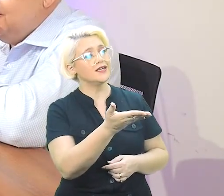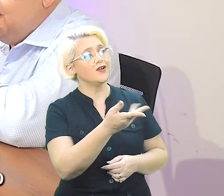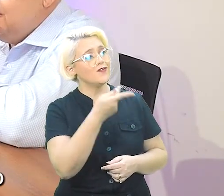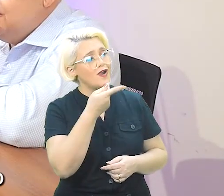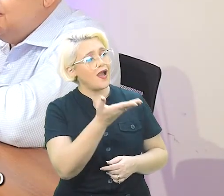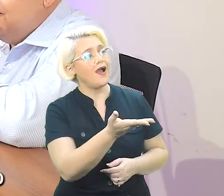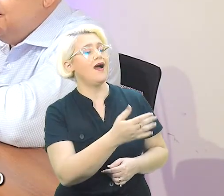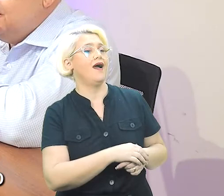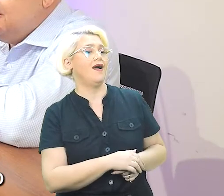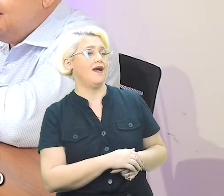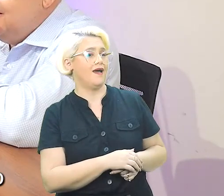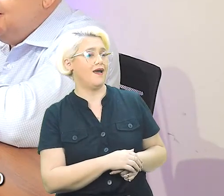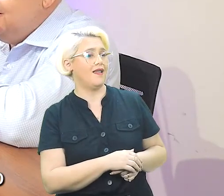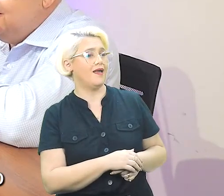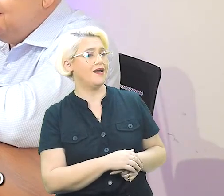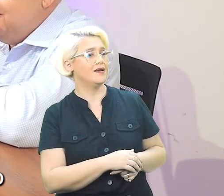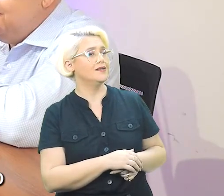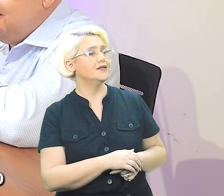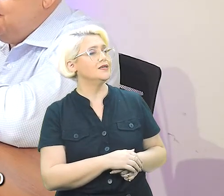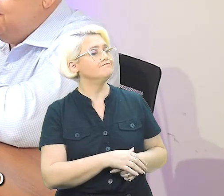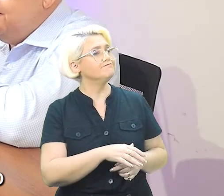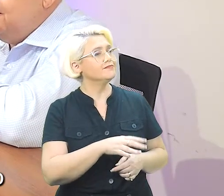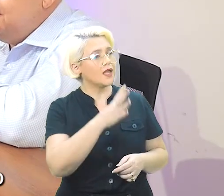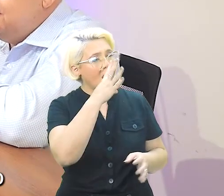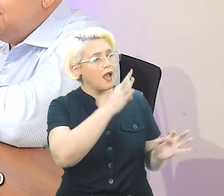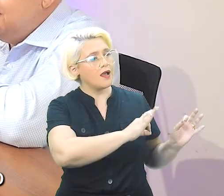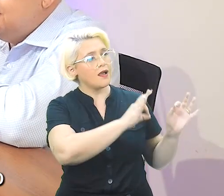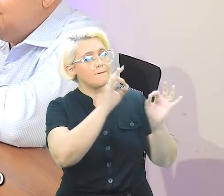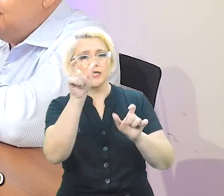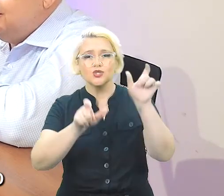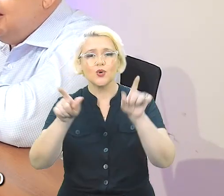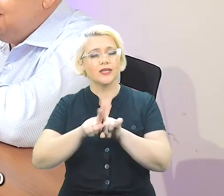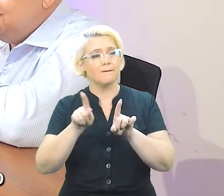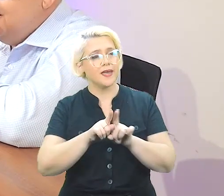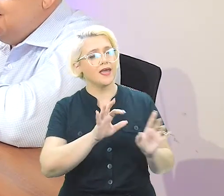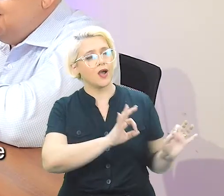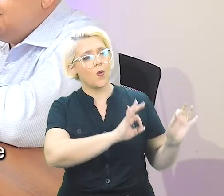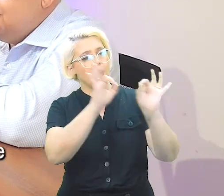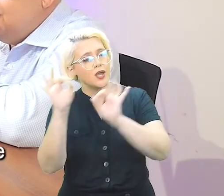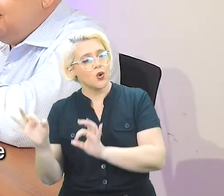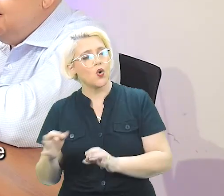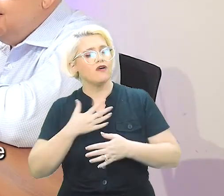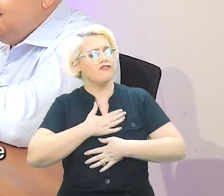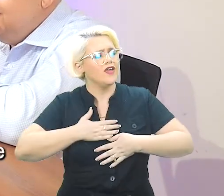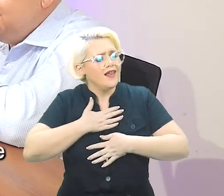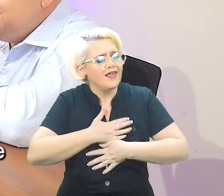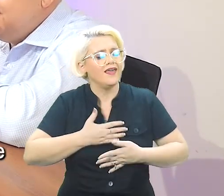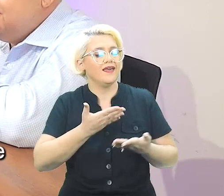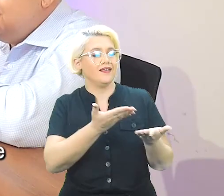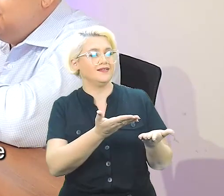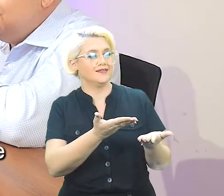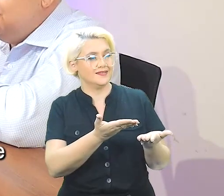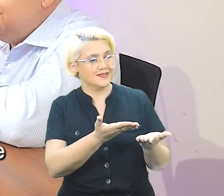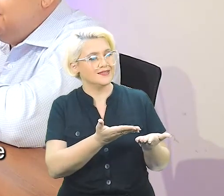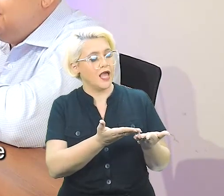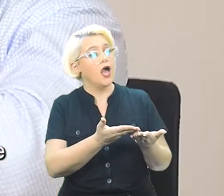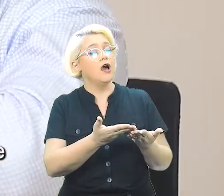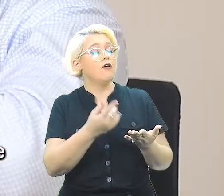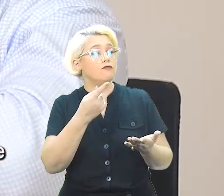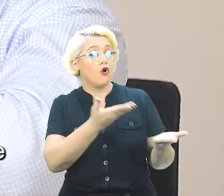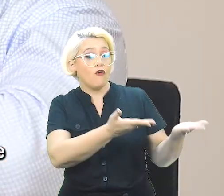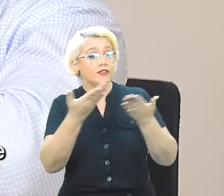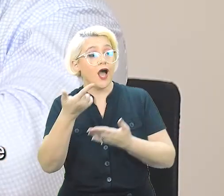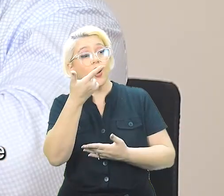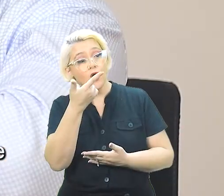podcast. Nossos ouvintes certamente também ficaram felizes de ter esse contato com a senhora. E vamos fazer outro